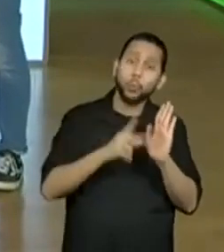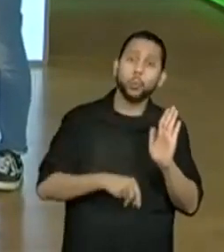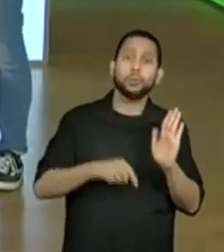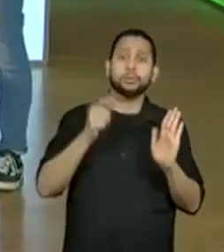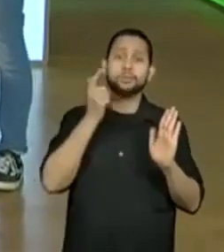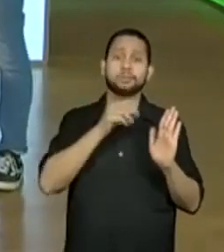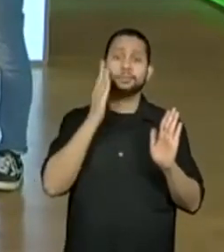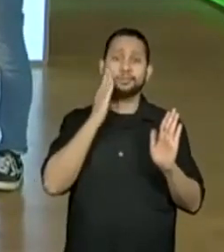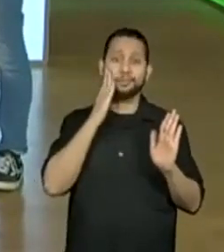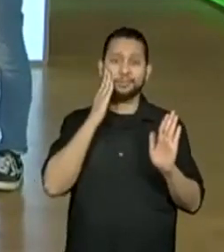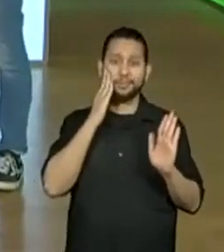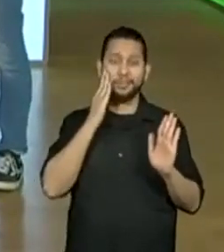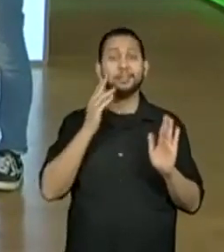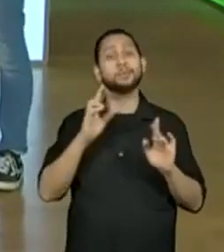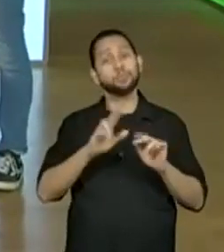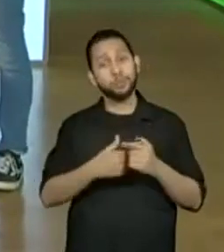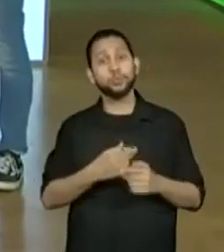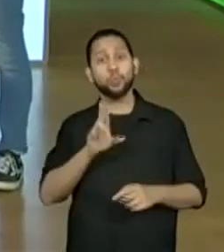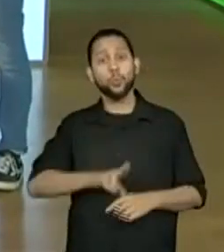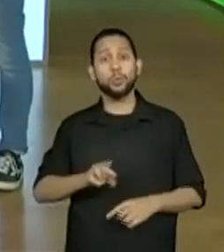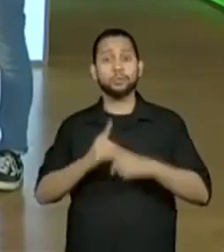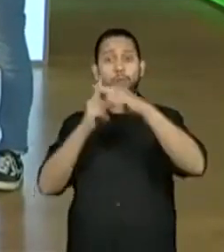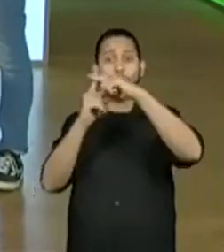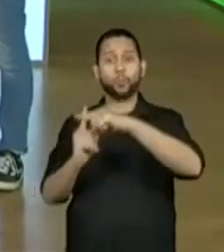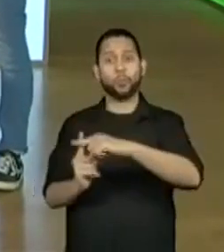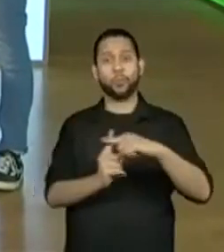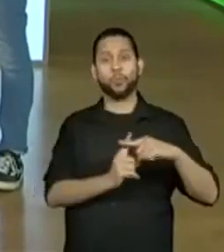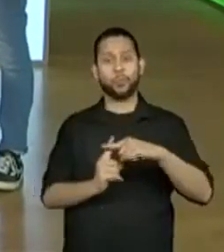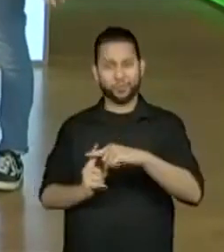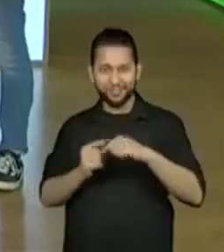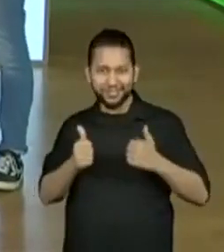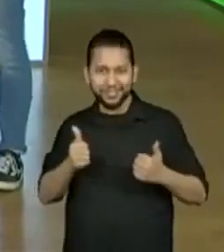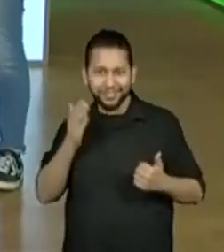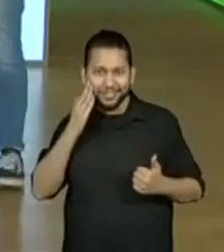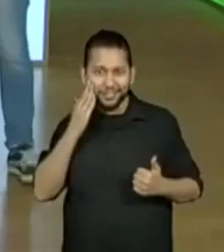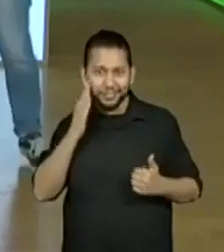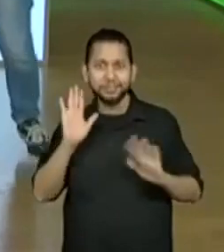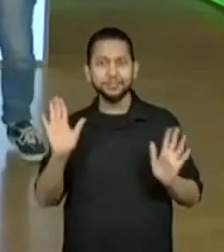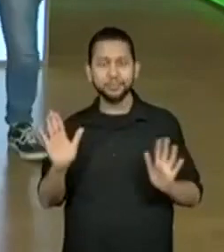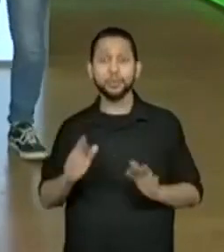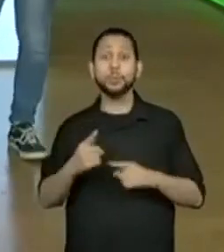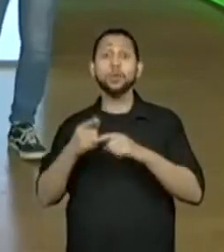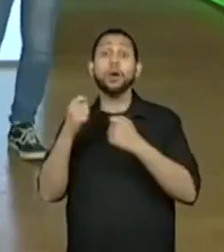passo. É a mesma coisa com as coordenadas. Perfeito. Certo? Tudo certo, por enquanto? Tudo